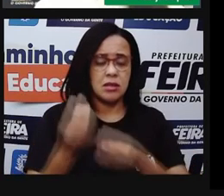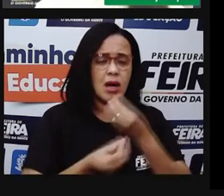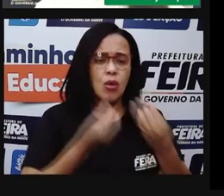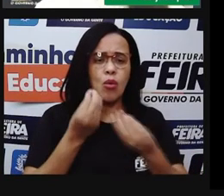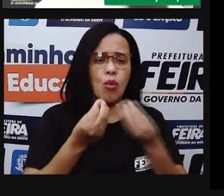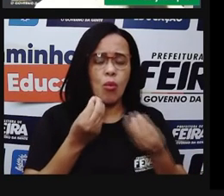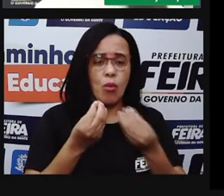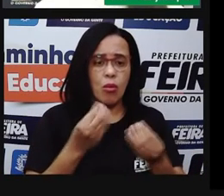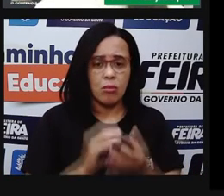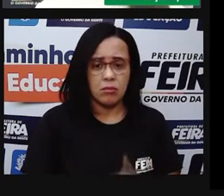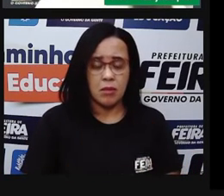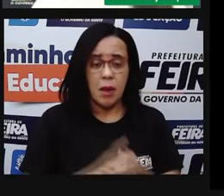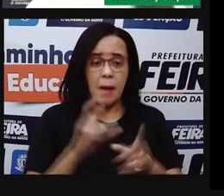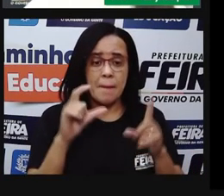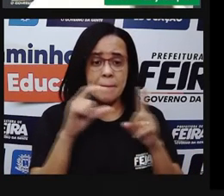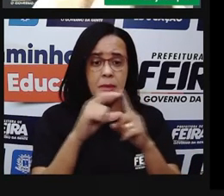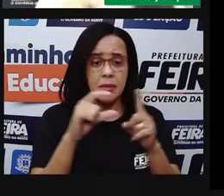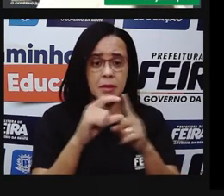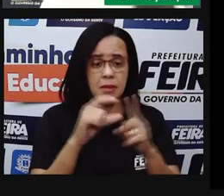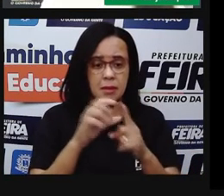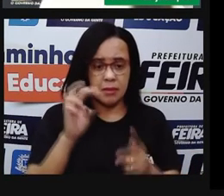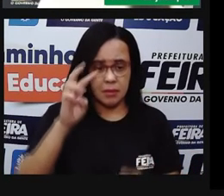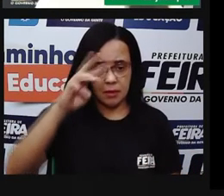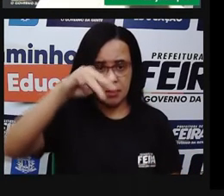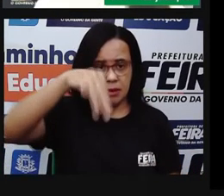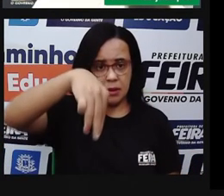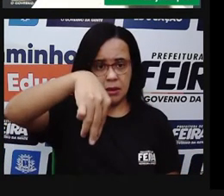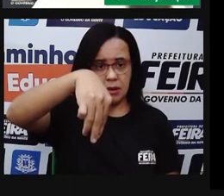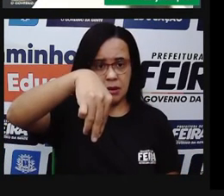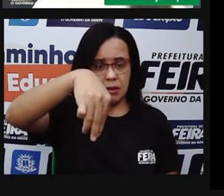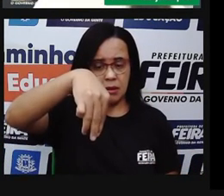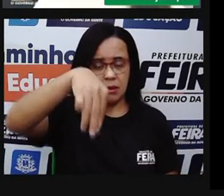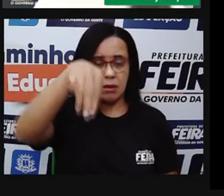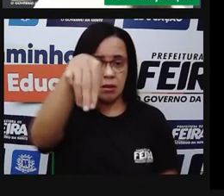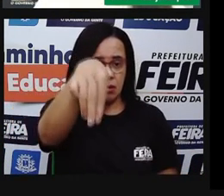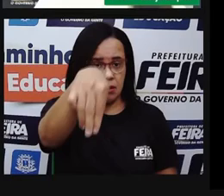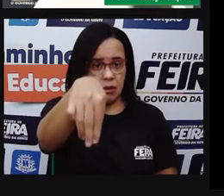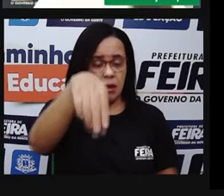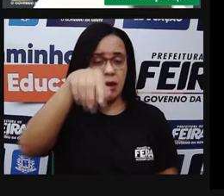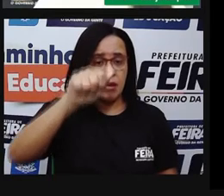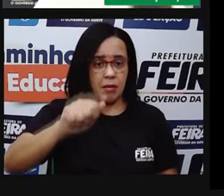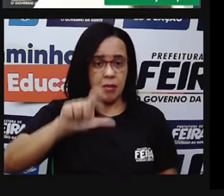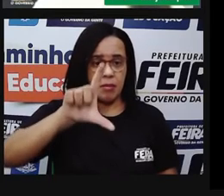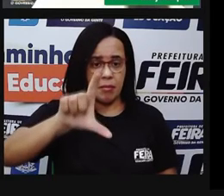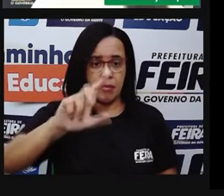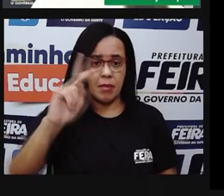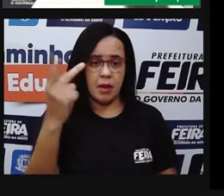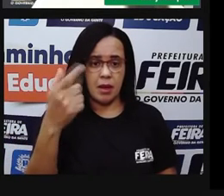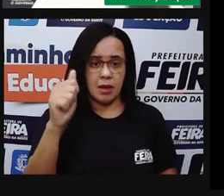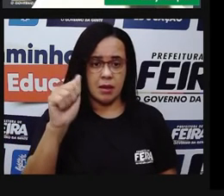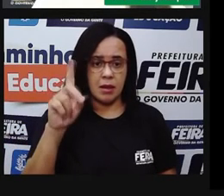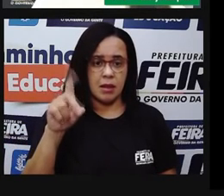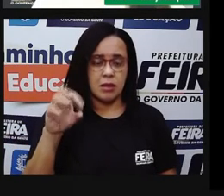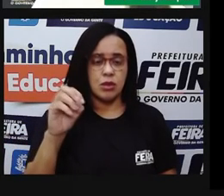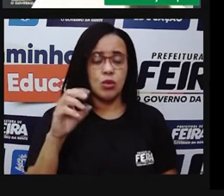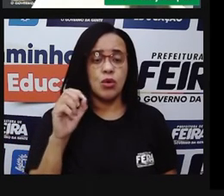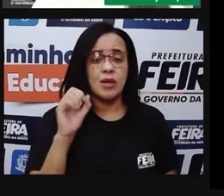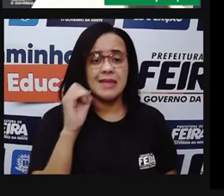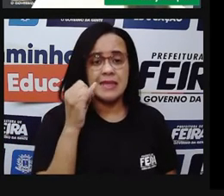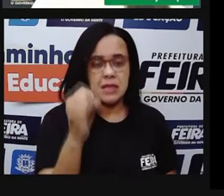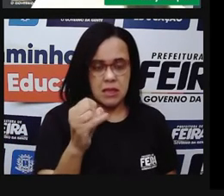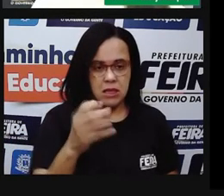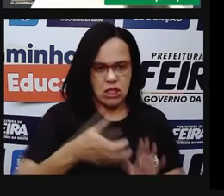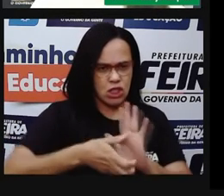nome malhado, faça um teste aí, ó, tira o H, vai ficar o quê? Malado.